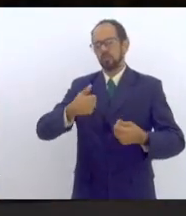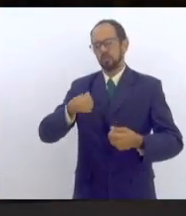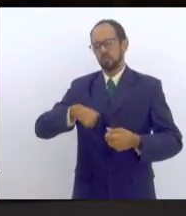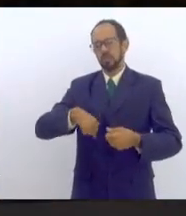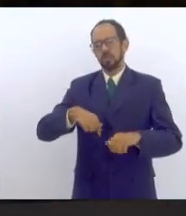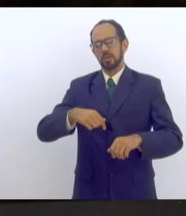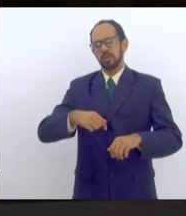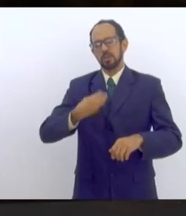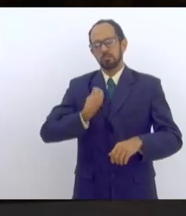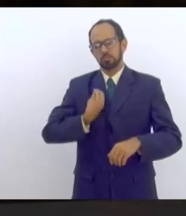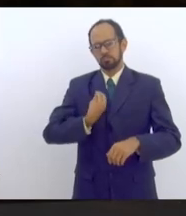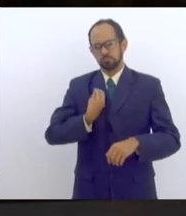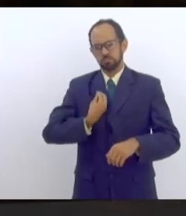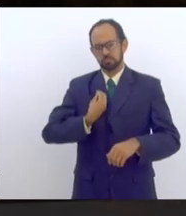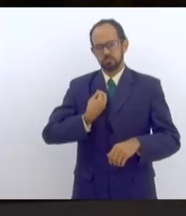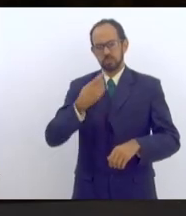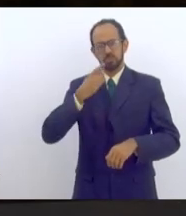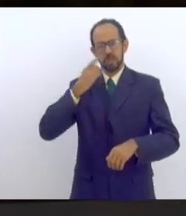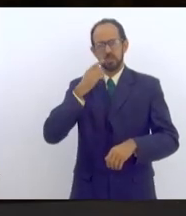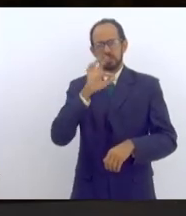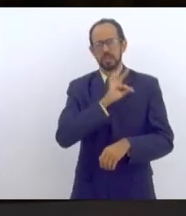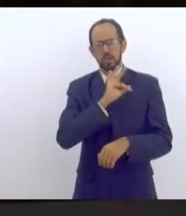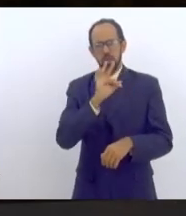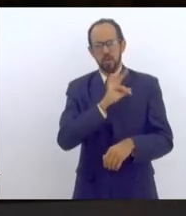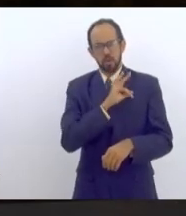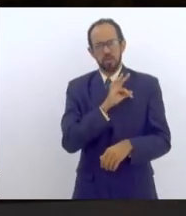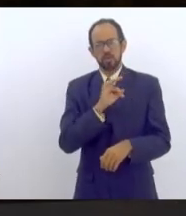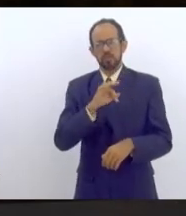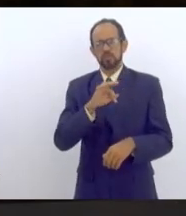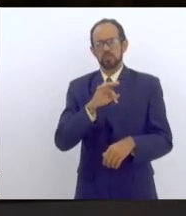de comparecer, deputada Marta Rocha, deputado